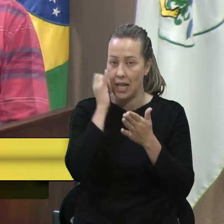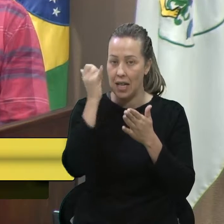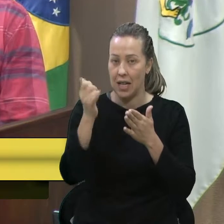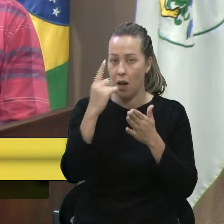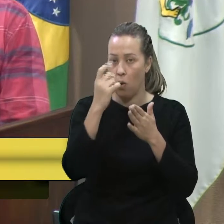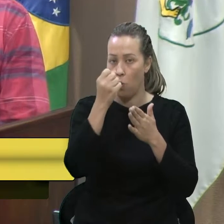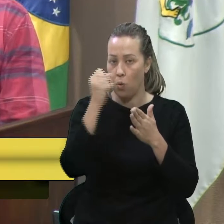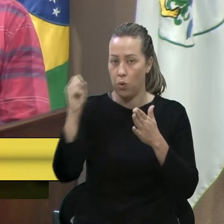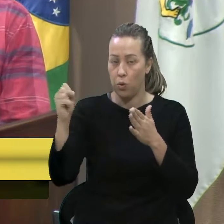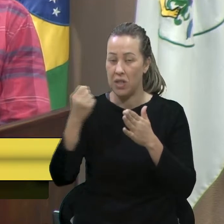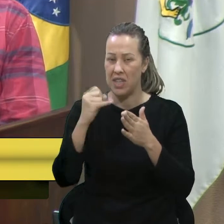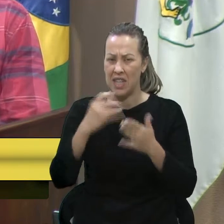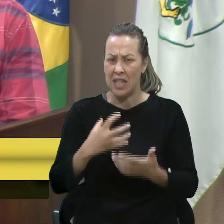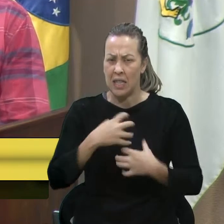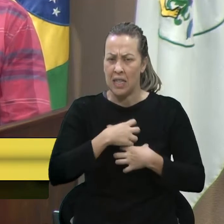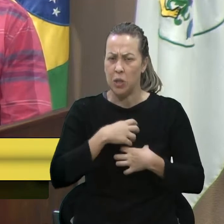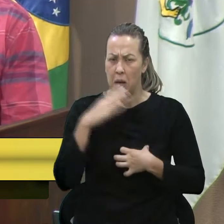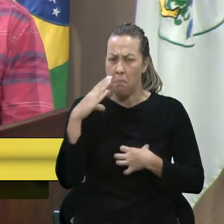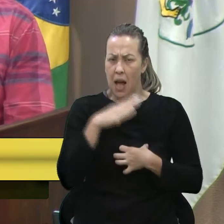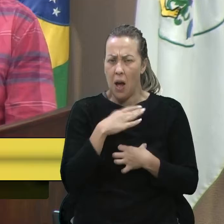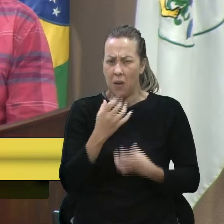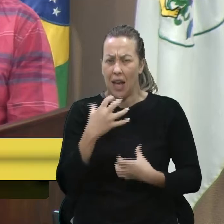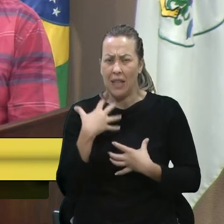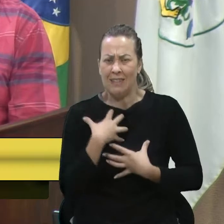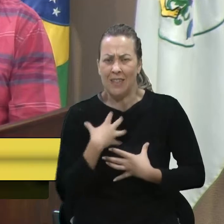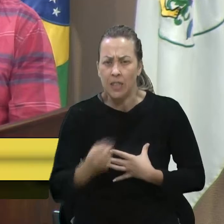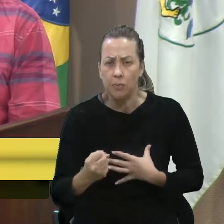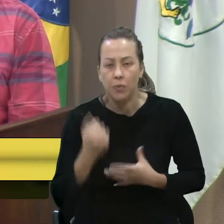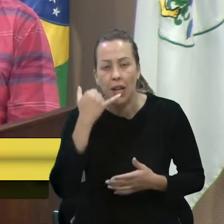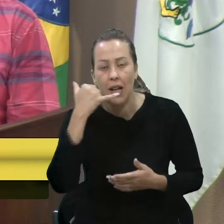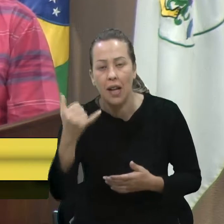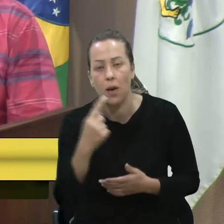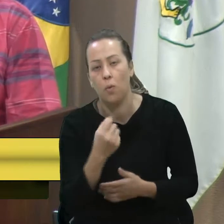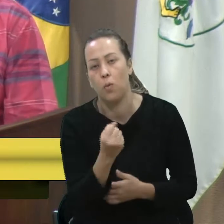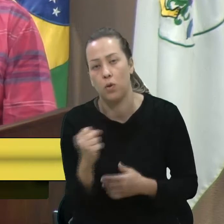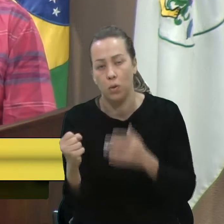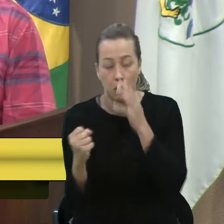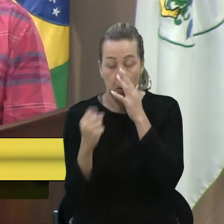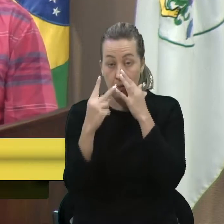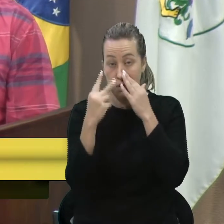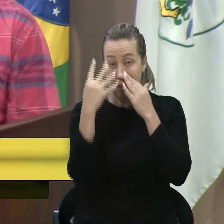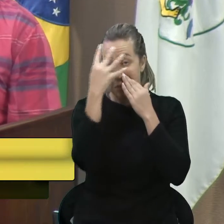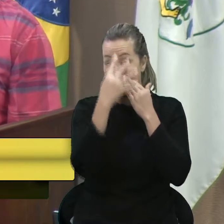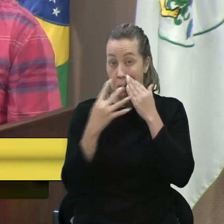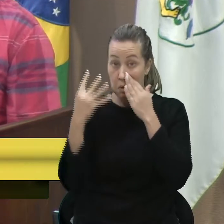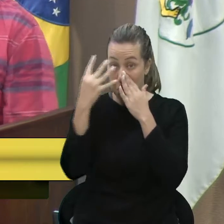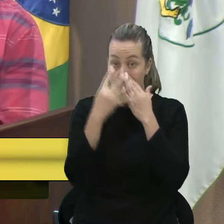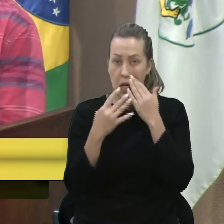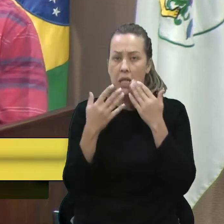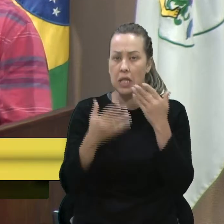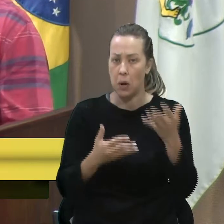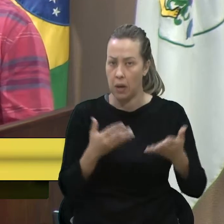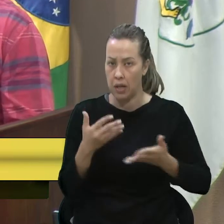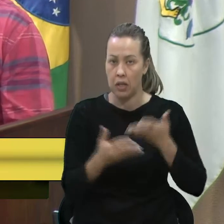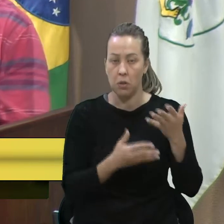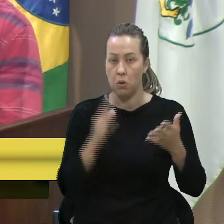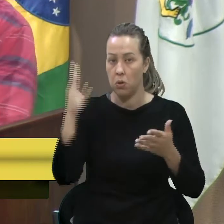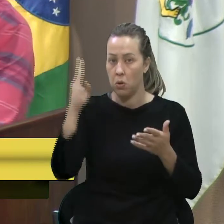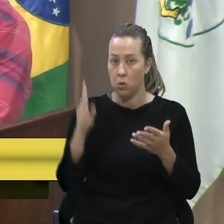Então, é disponível para quem quiser. Isso 24 horas, esse atendimento, em todo o